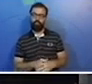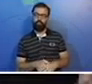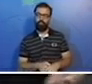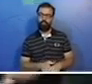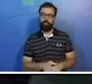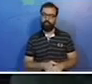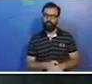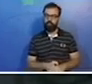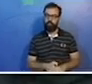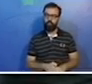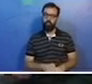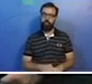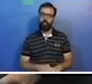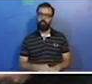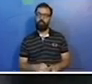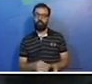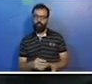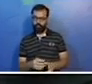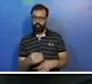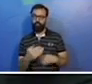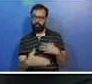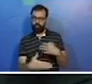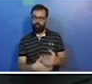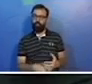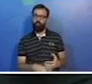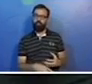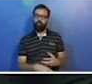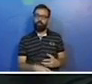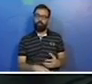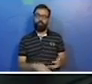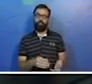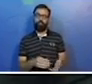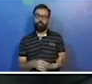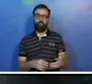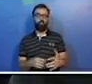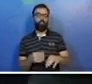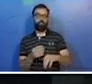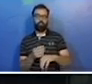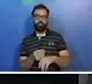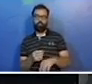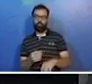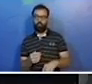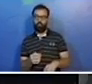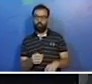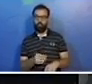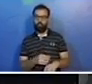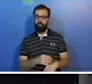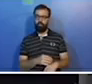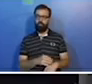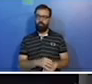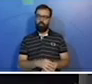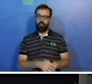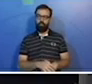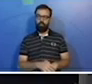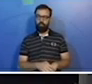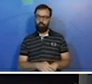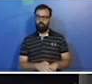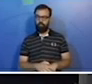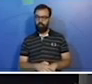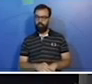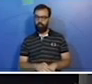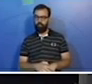coiote. Vamos para a próxima cadeia, a 4. Percebam que aqui nós já fizemos